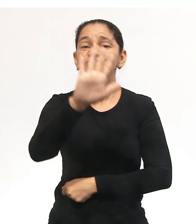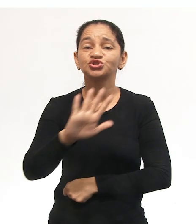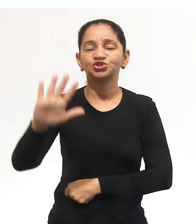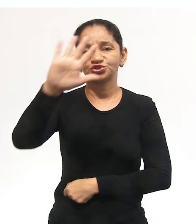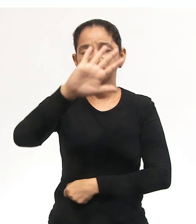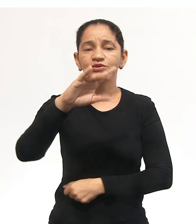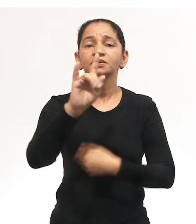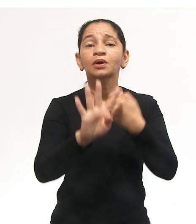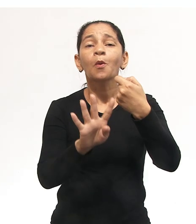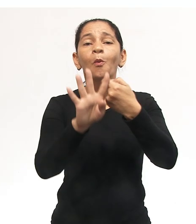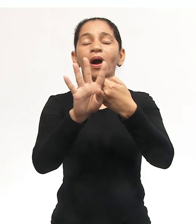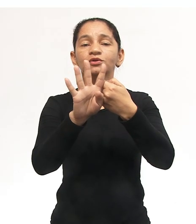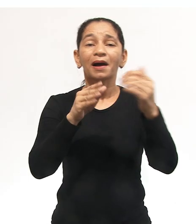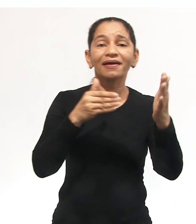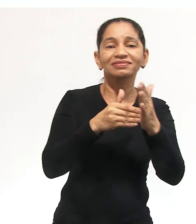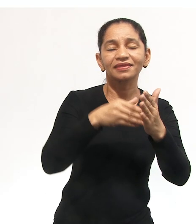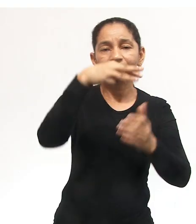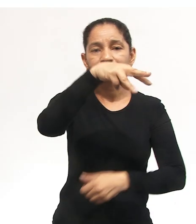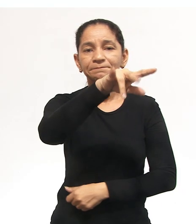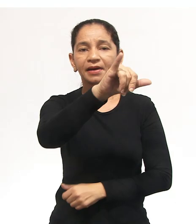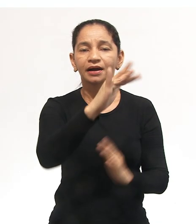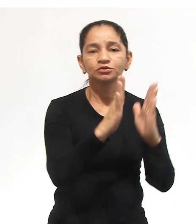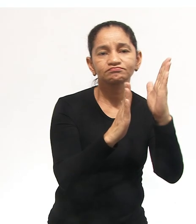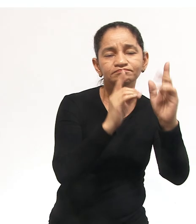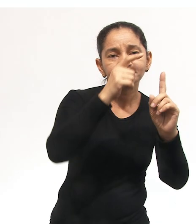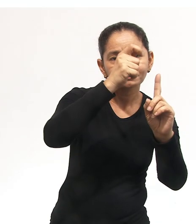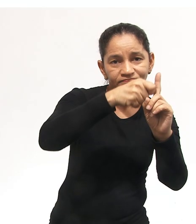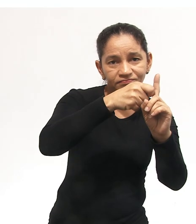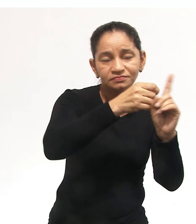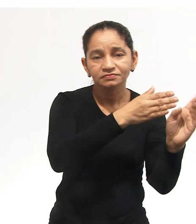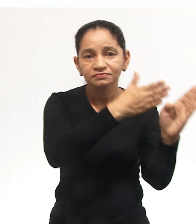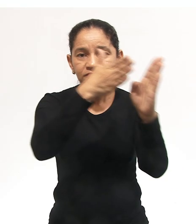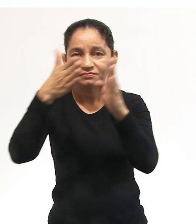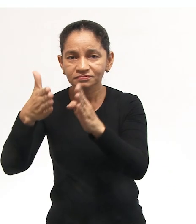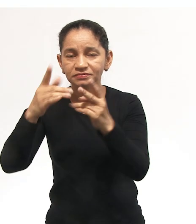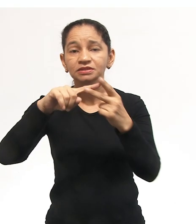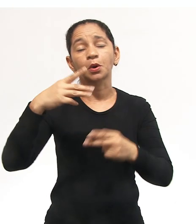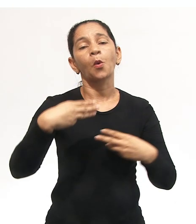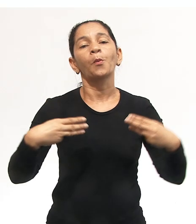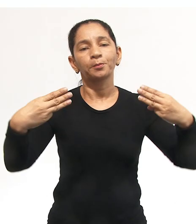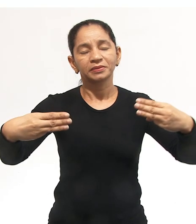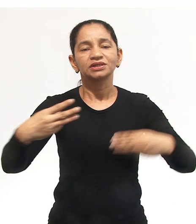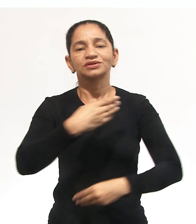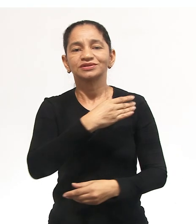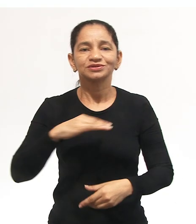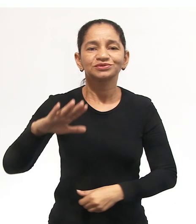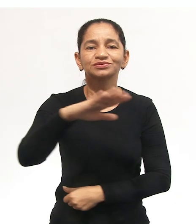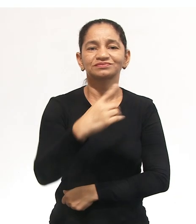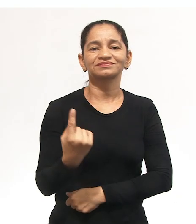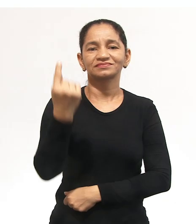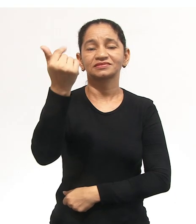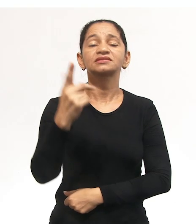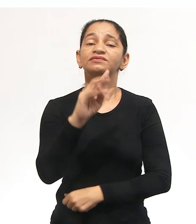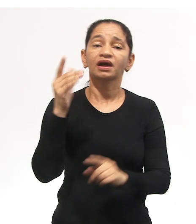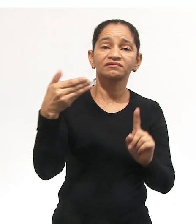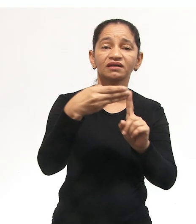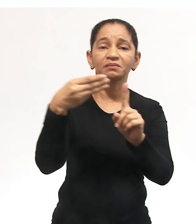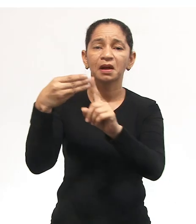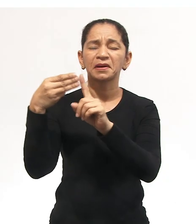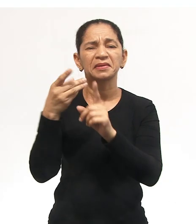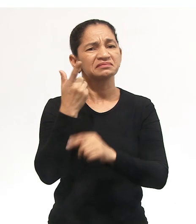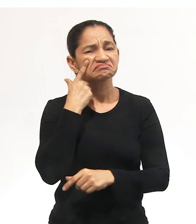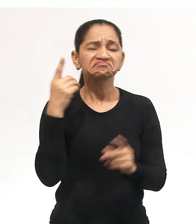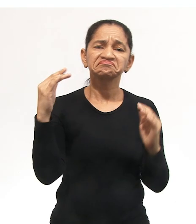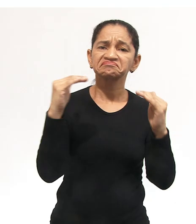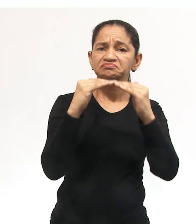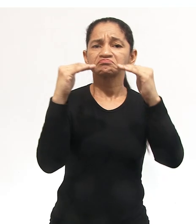A avaliação quadrimestral. Então, até maio, setembro e fevereiro, o ministro ou secretário da Fazenda deve avaliar o cumprimento das metas